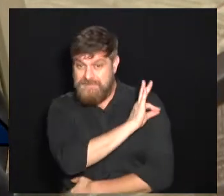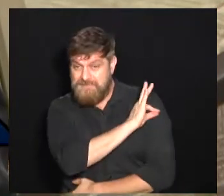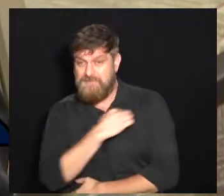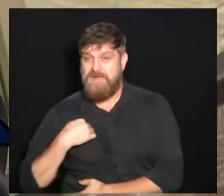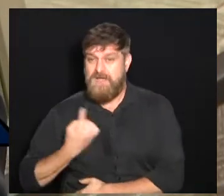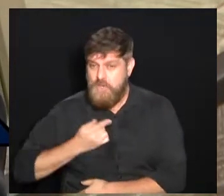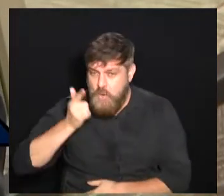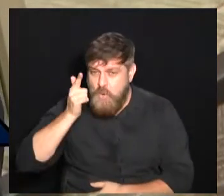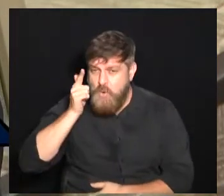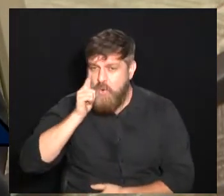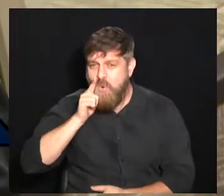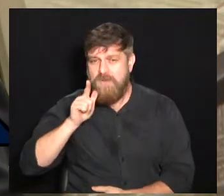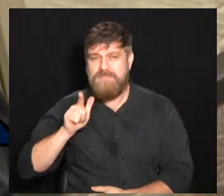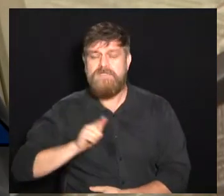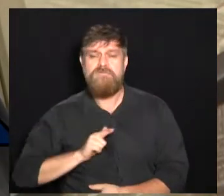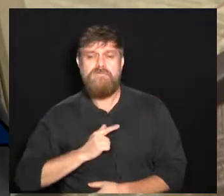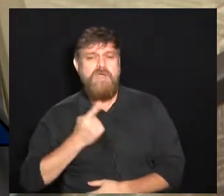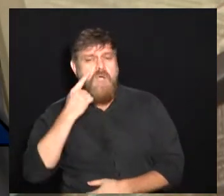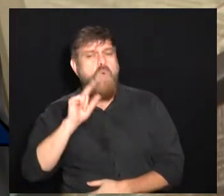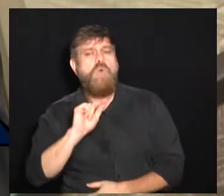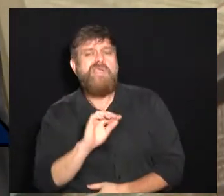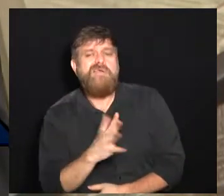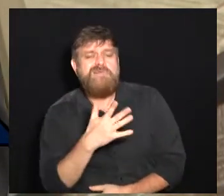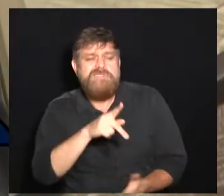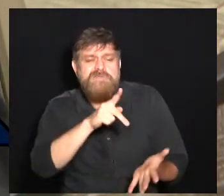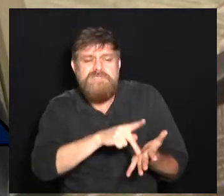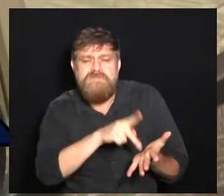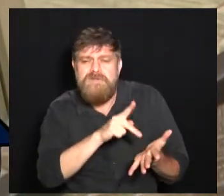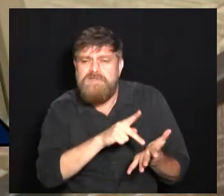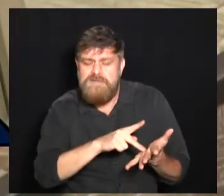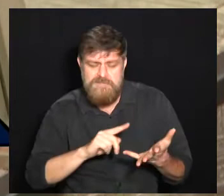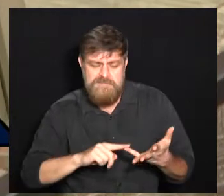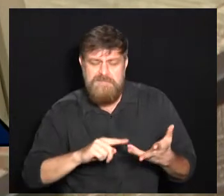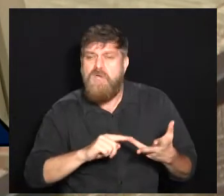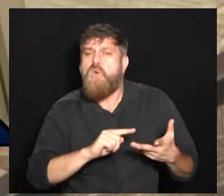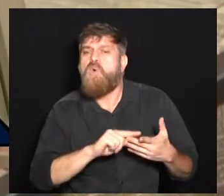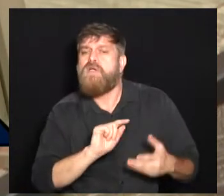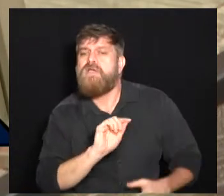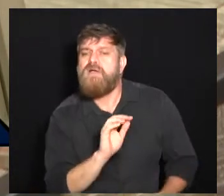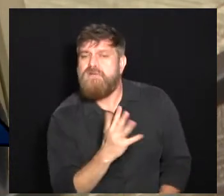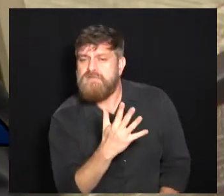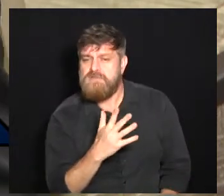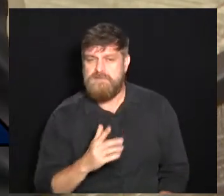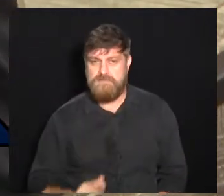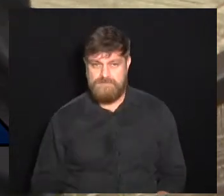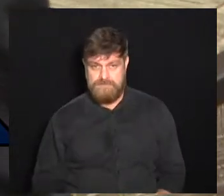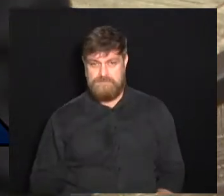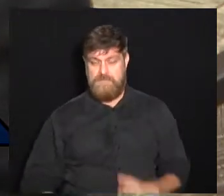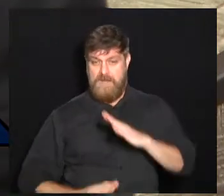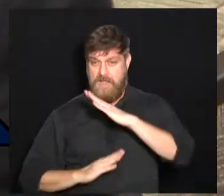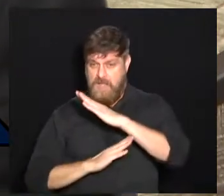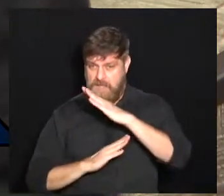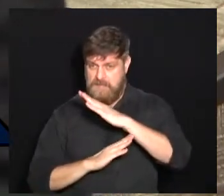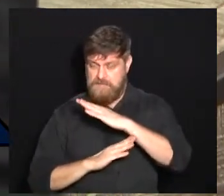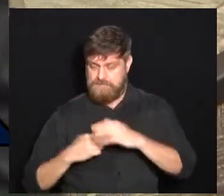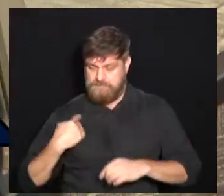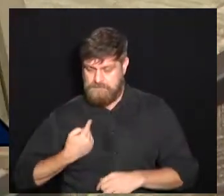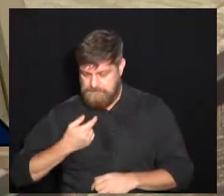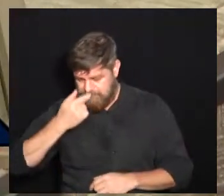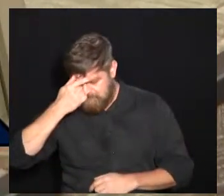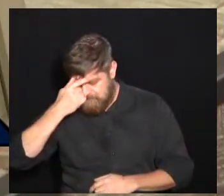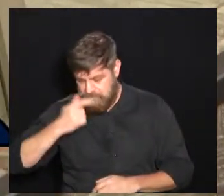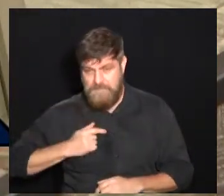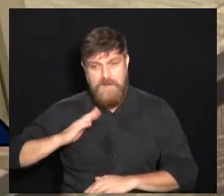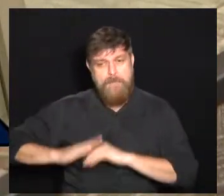nós possamos ver o que aconteceu de fato, qual a realidade que está acontecendo, até para que essa Câmara Municipal possa